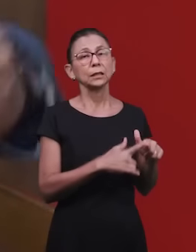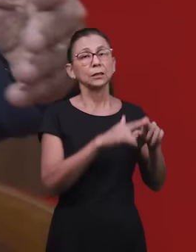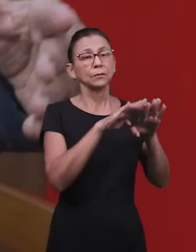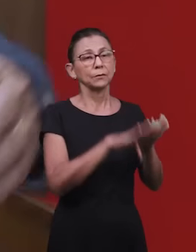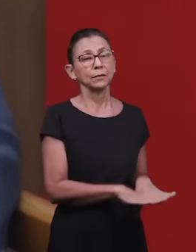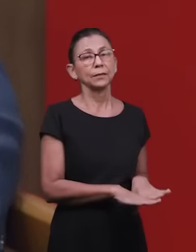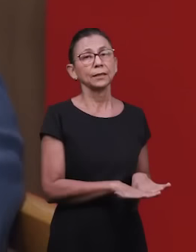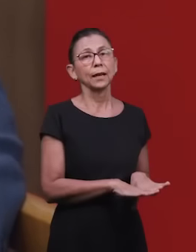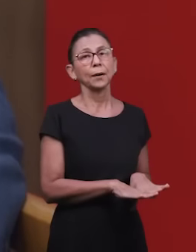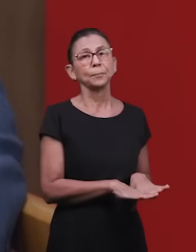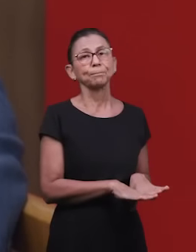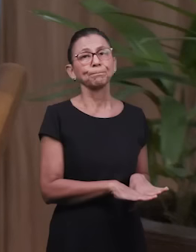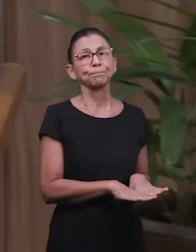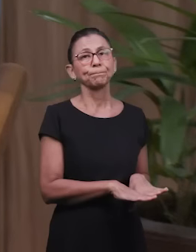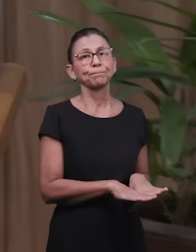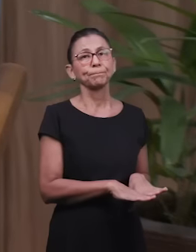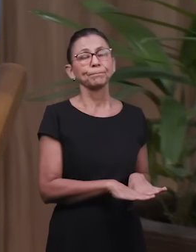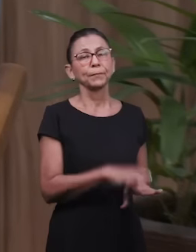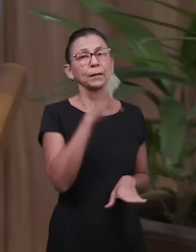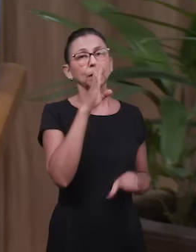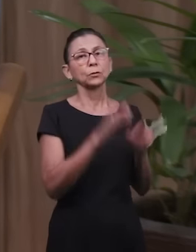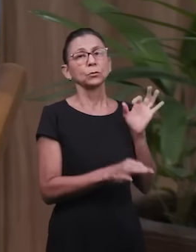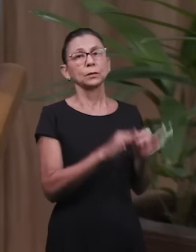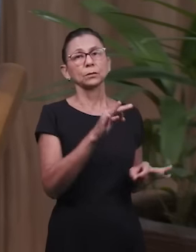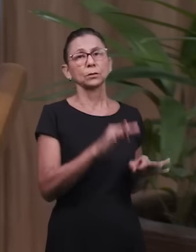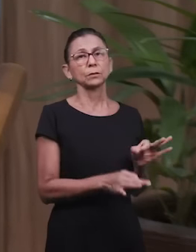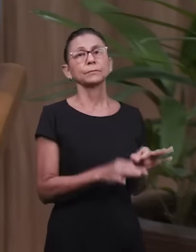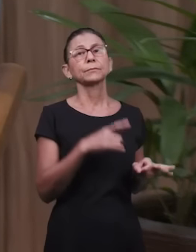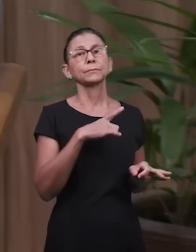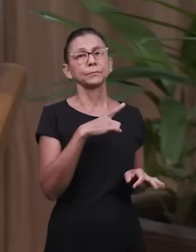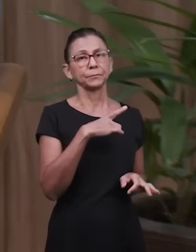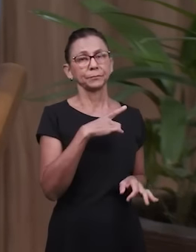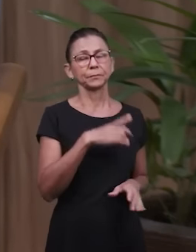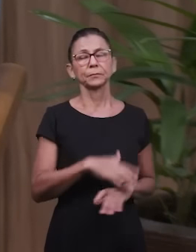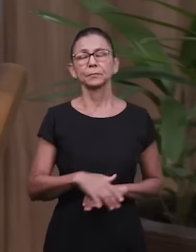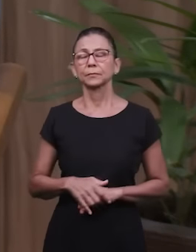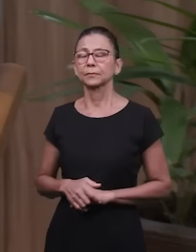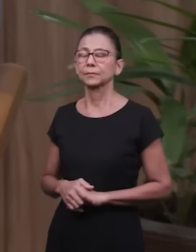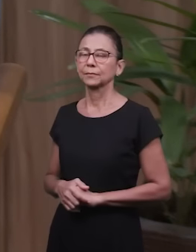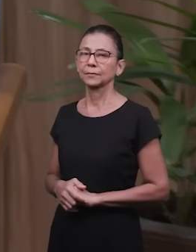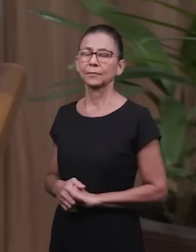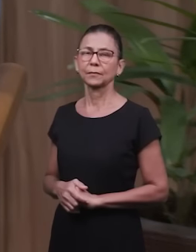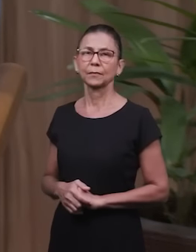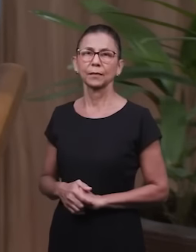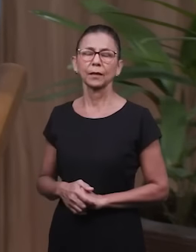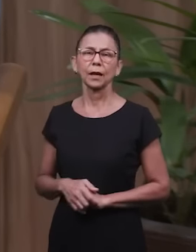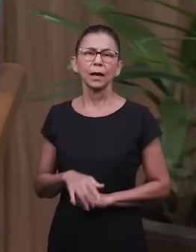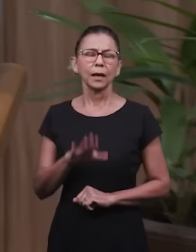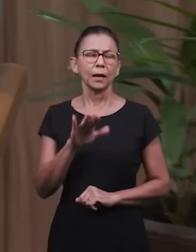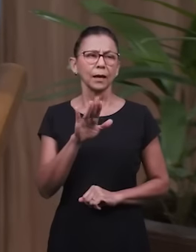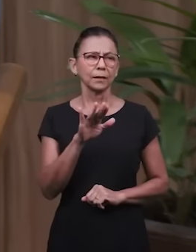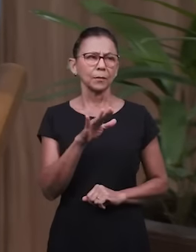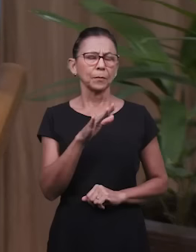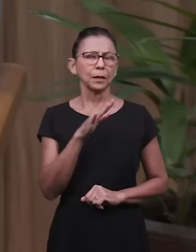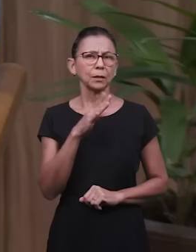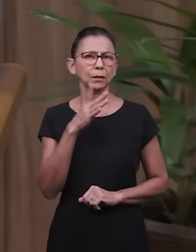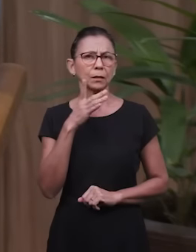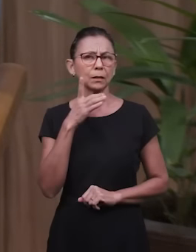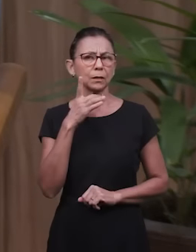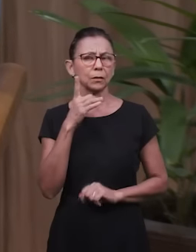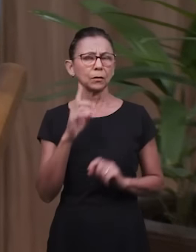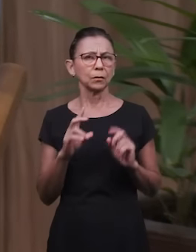do pós-arrebatamento. Há um aspecto interessante que a gente já falou, mas que eu acho